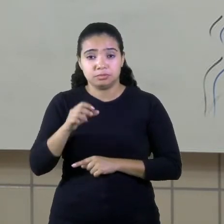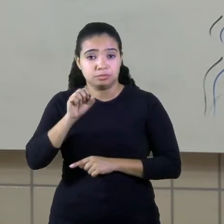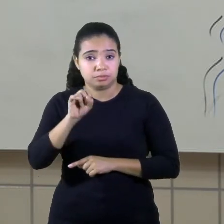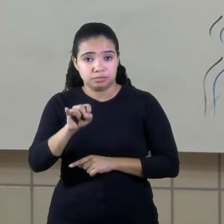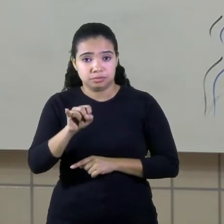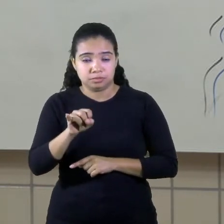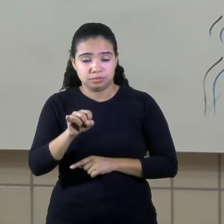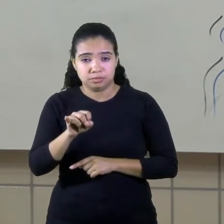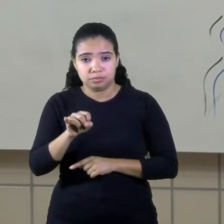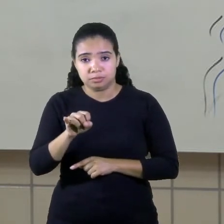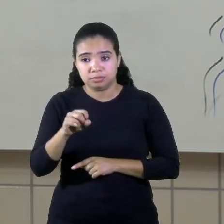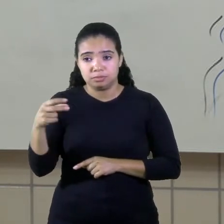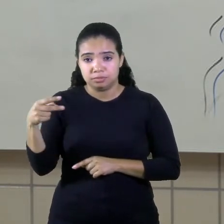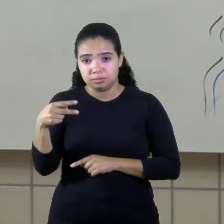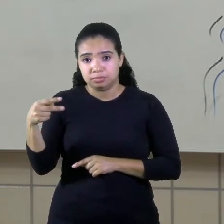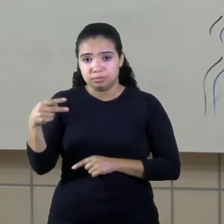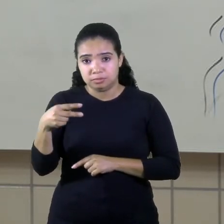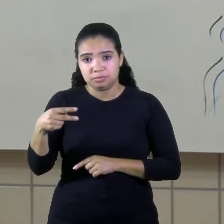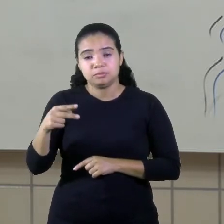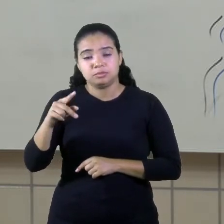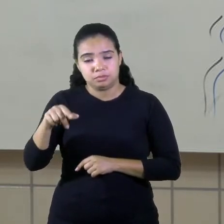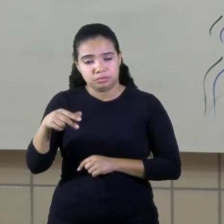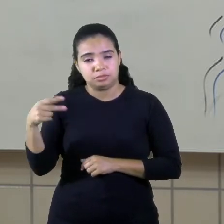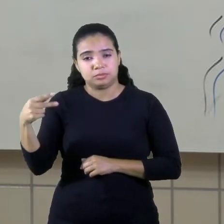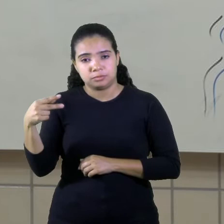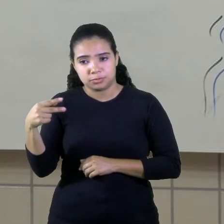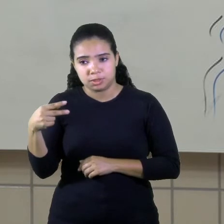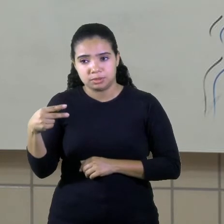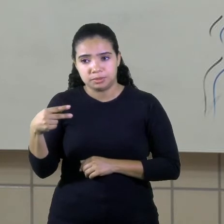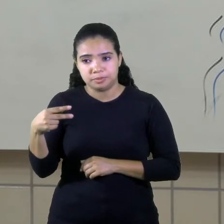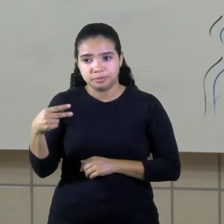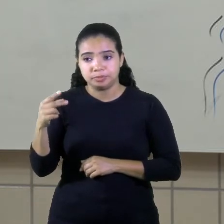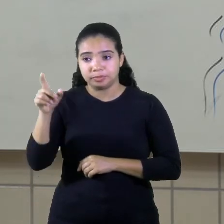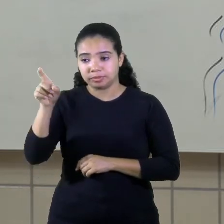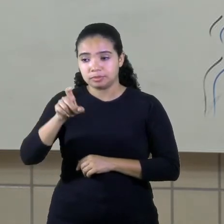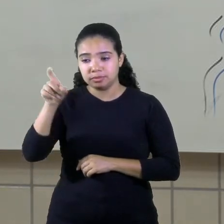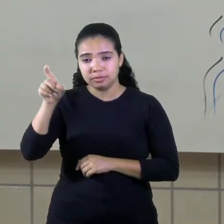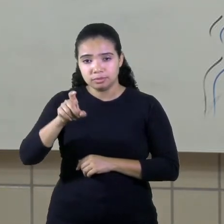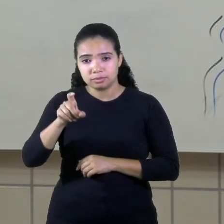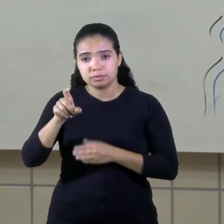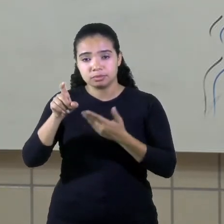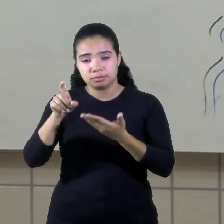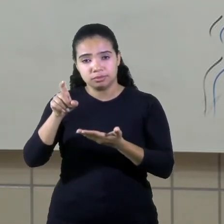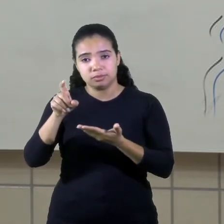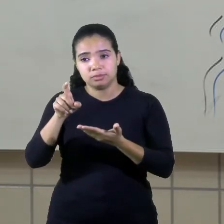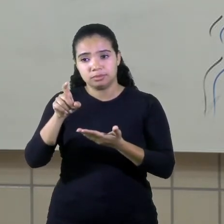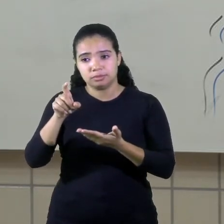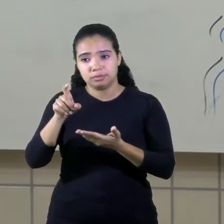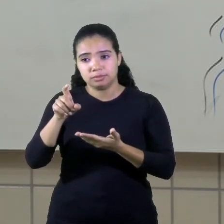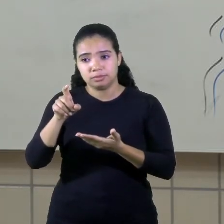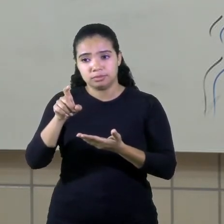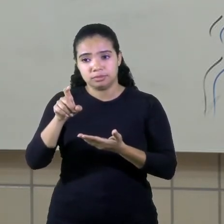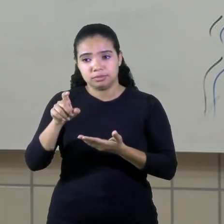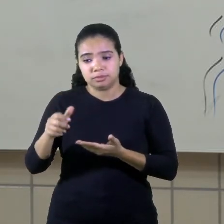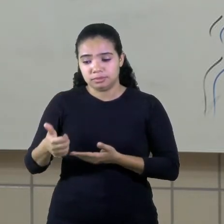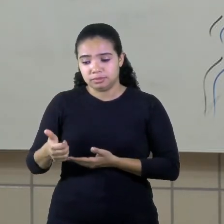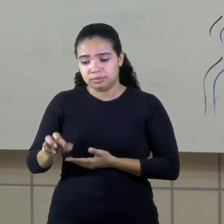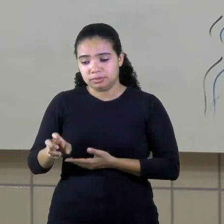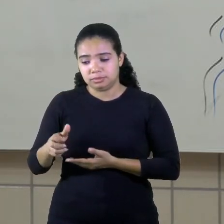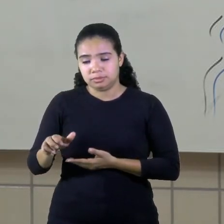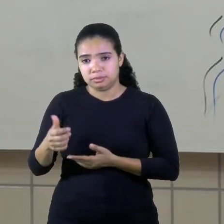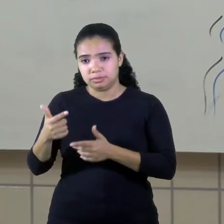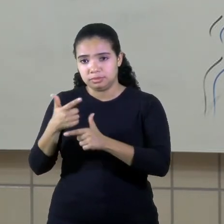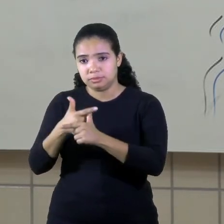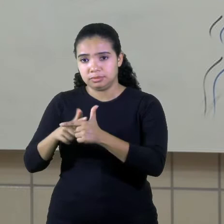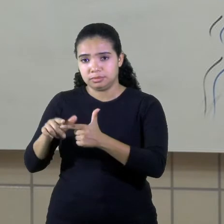Se isso aqui é uma igualdade, e então esse número de cima, ele é esse dividido